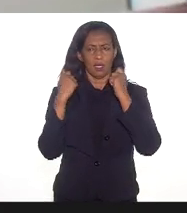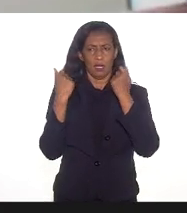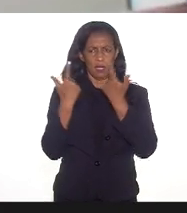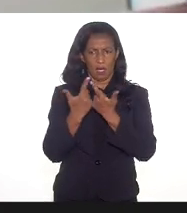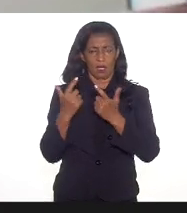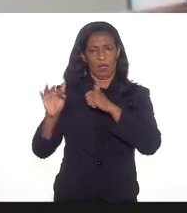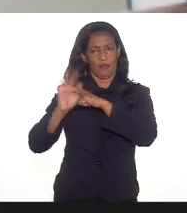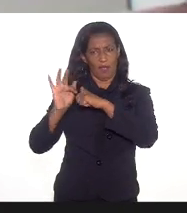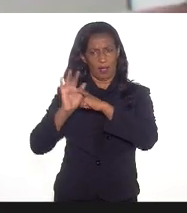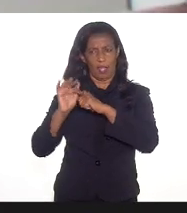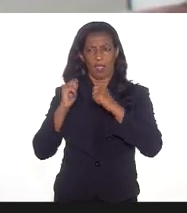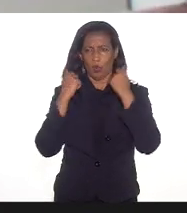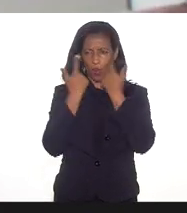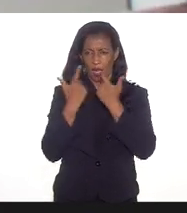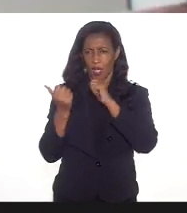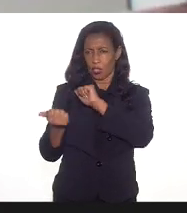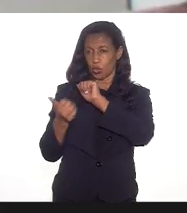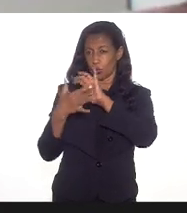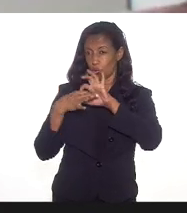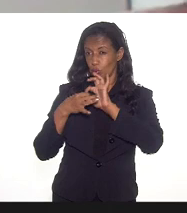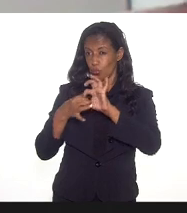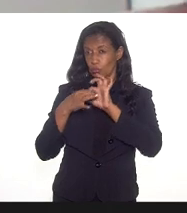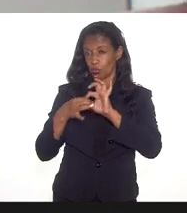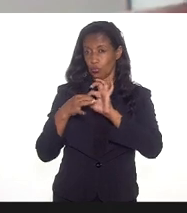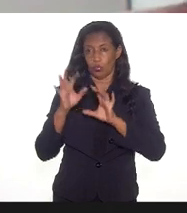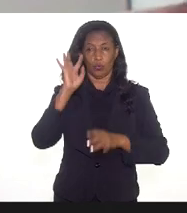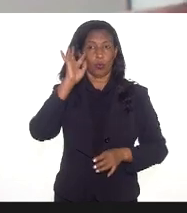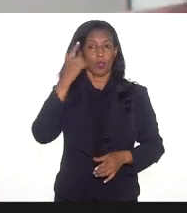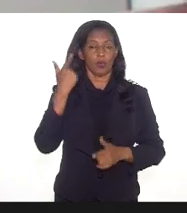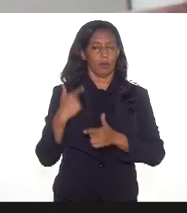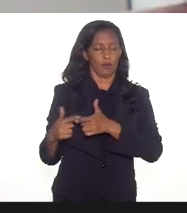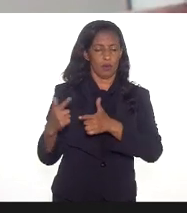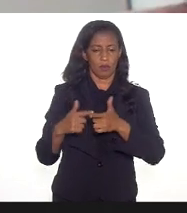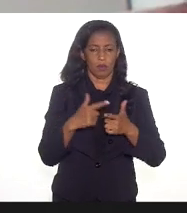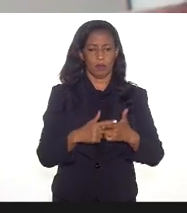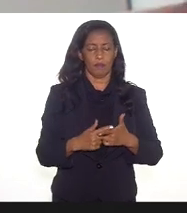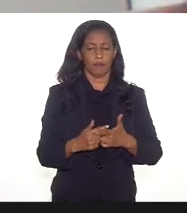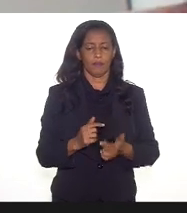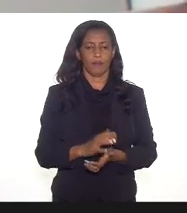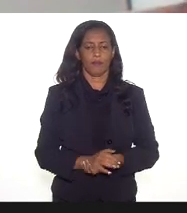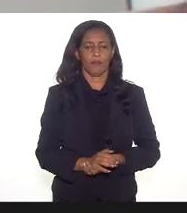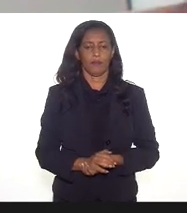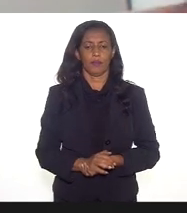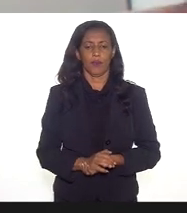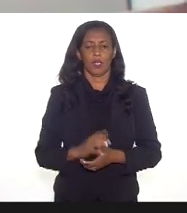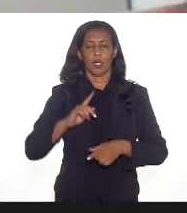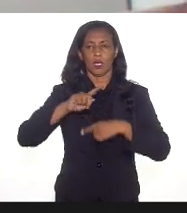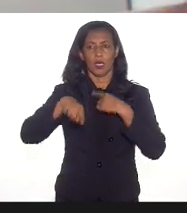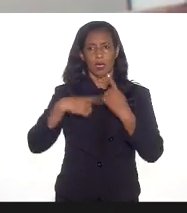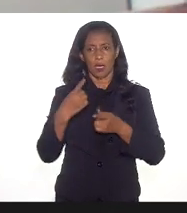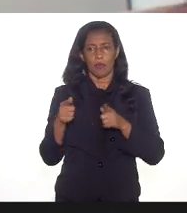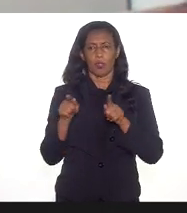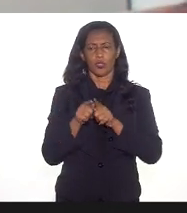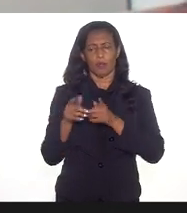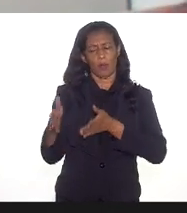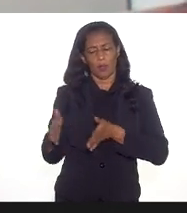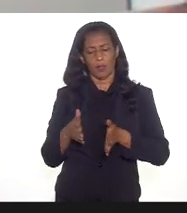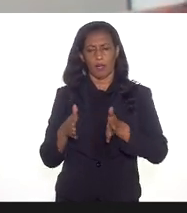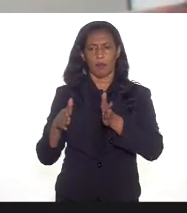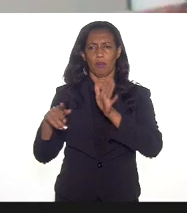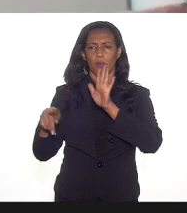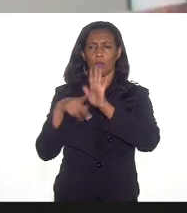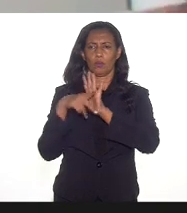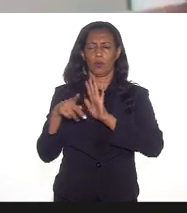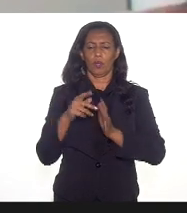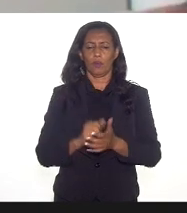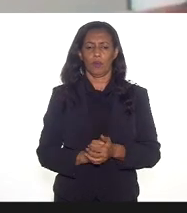conosco. E essa situação do Antônio Sarlo também a gente propõe aí depois fazer um encaminhamento específico. Né? Então,